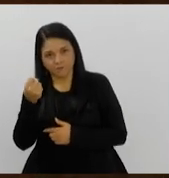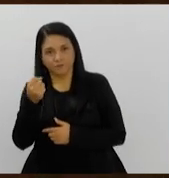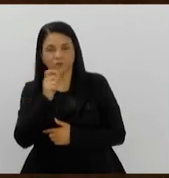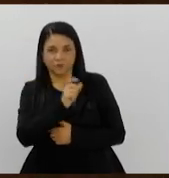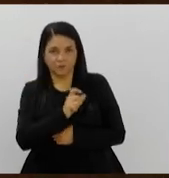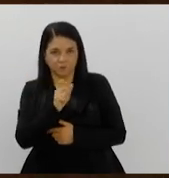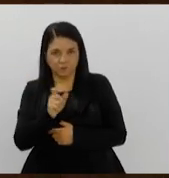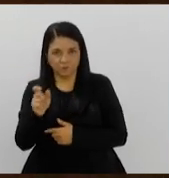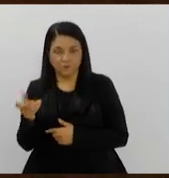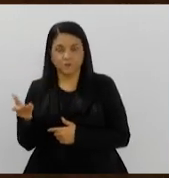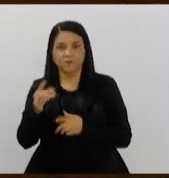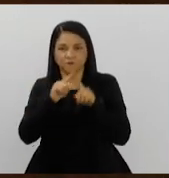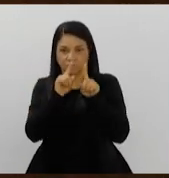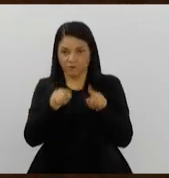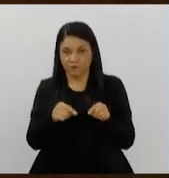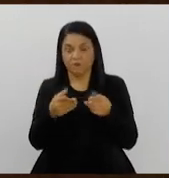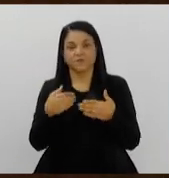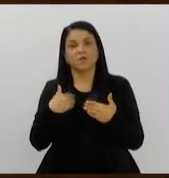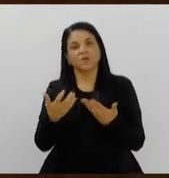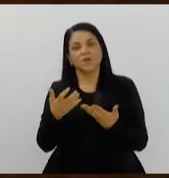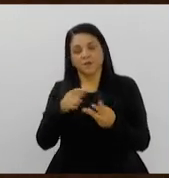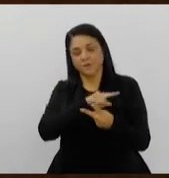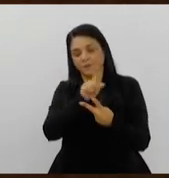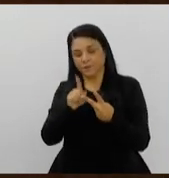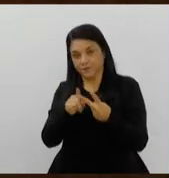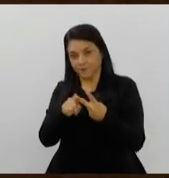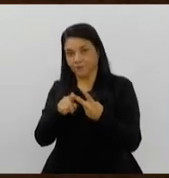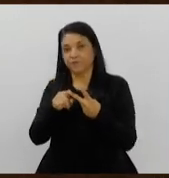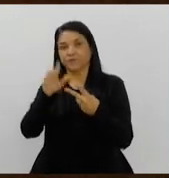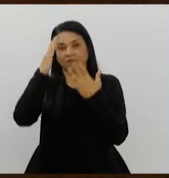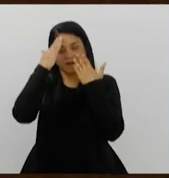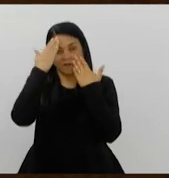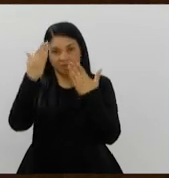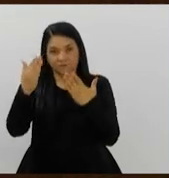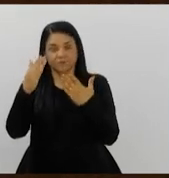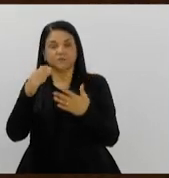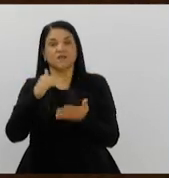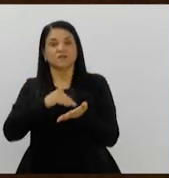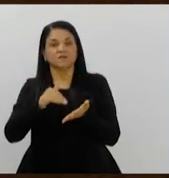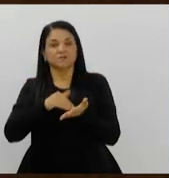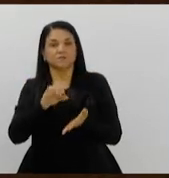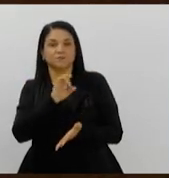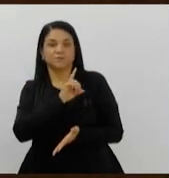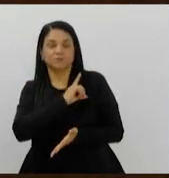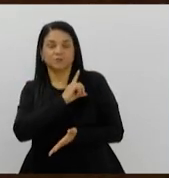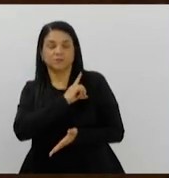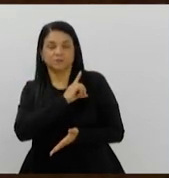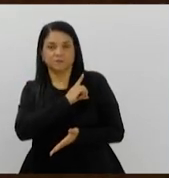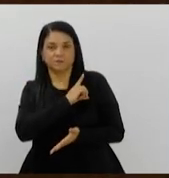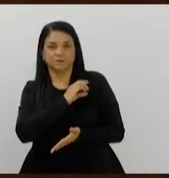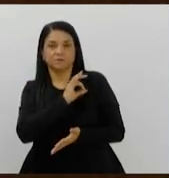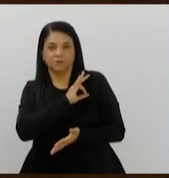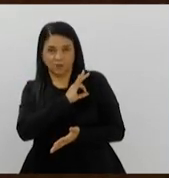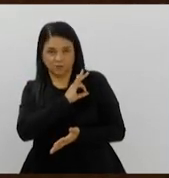queria também fazer um agradecimento aqui ao secretário da Polícia Militar, Coronel Menezes, que nos recebeu